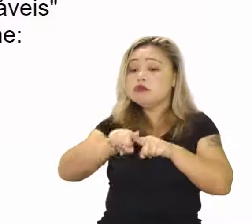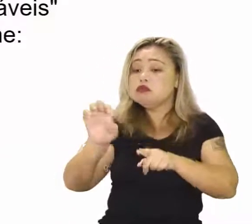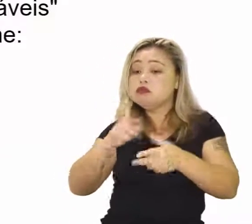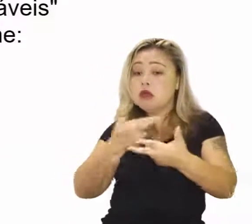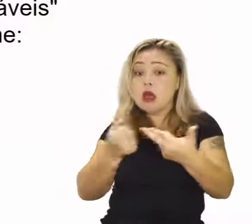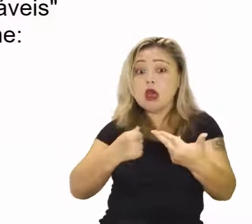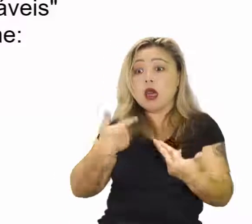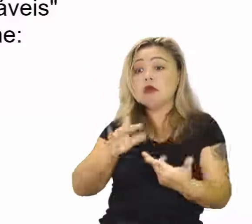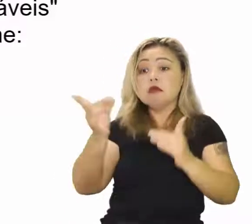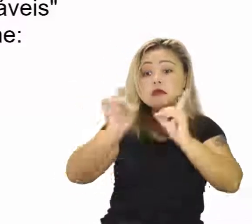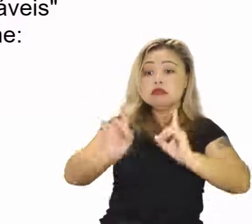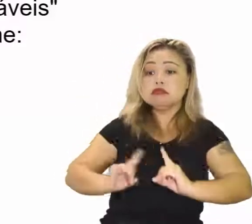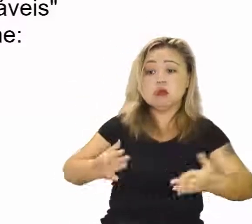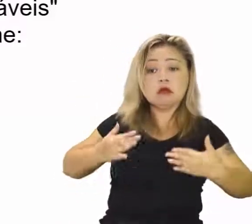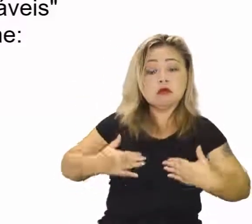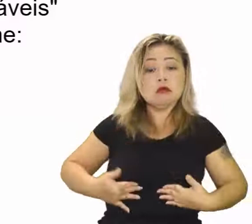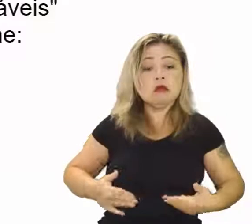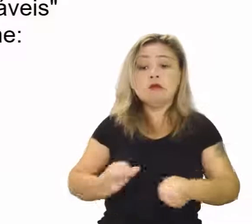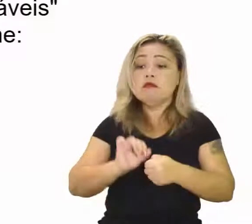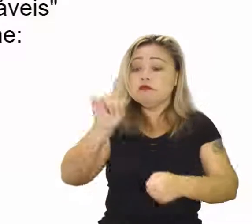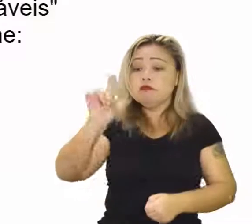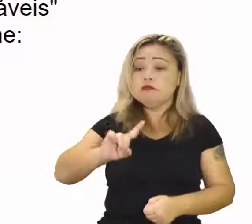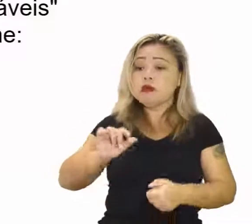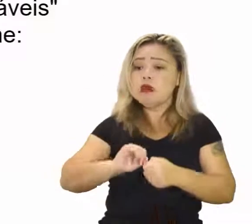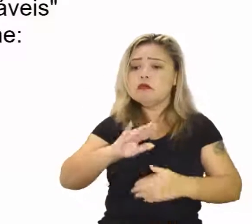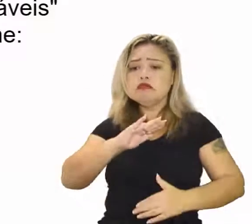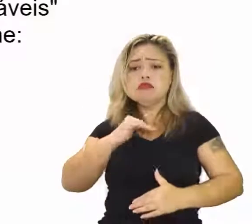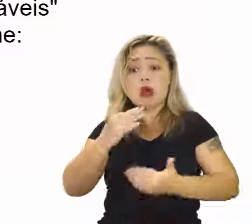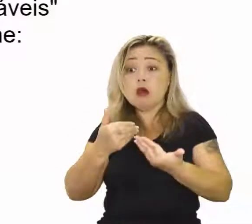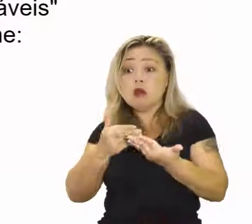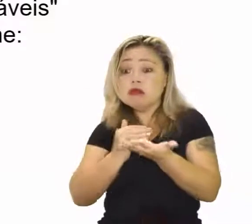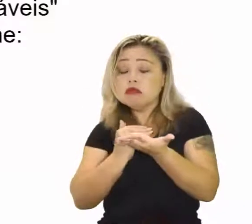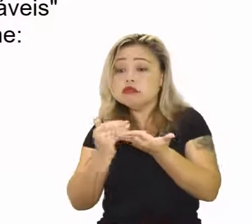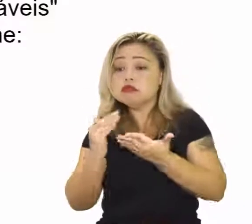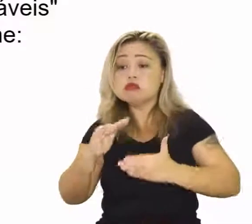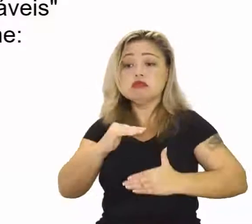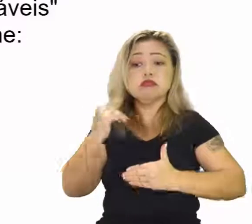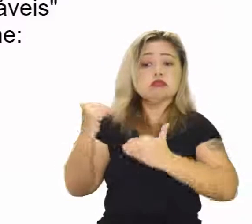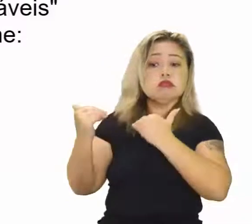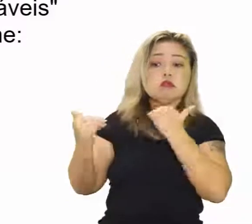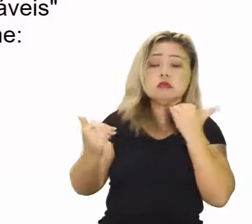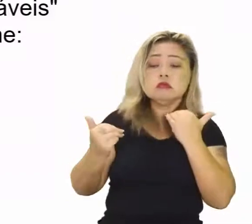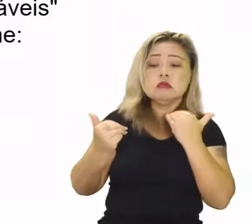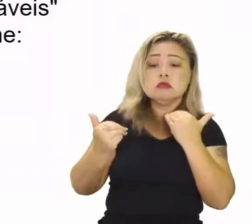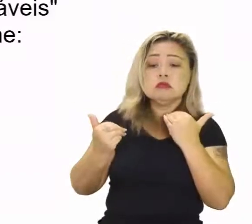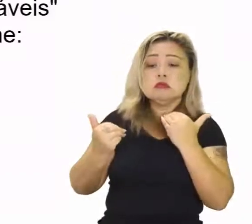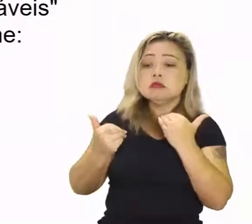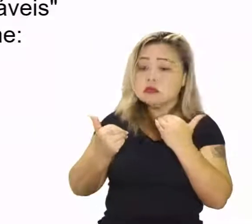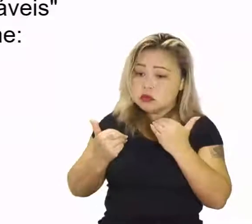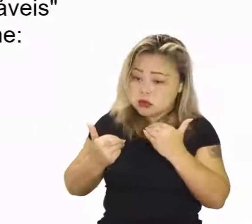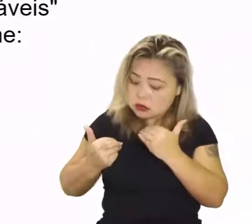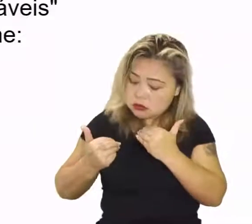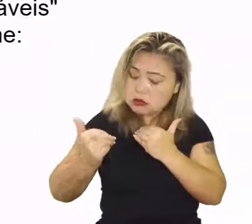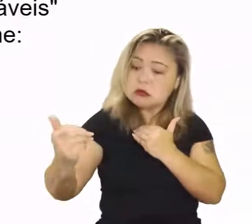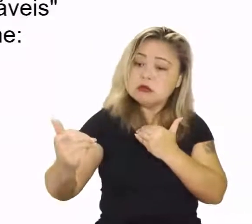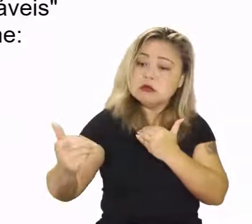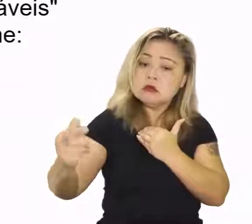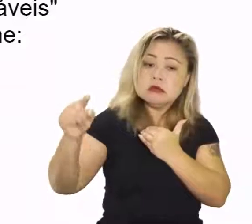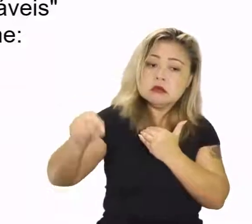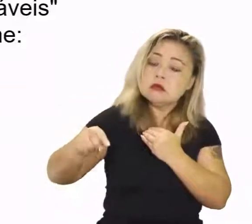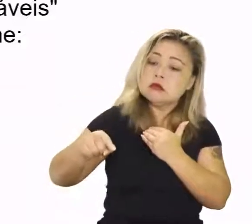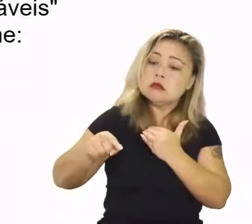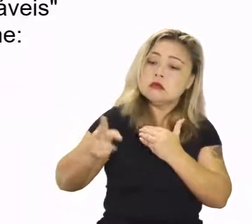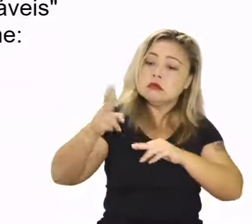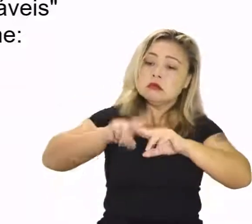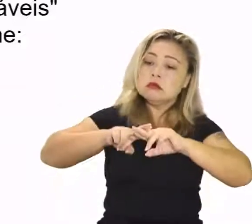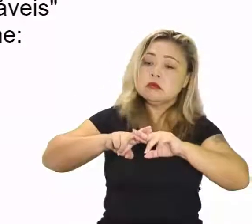aos deficientes físicos, a eutanásia vai ser o início desse holocausto, a morte